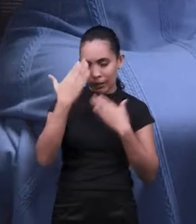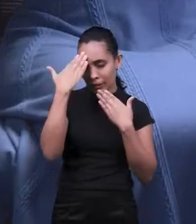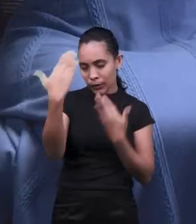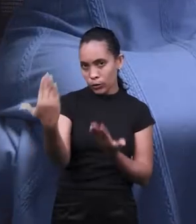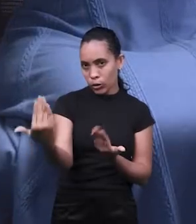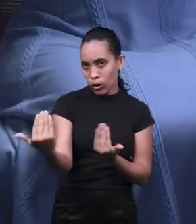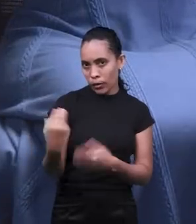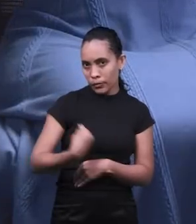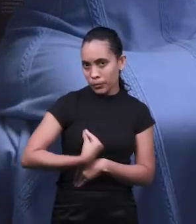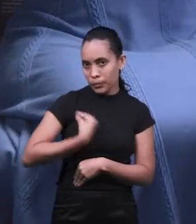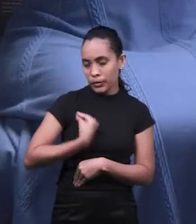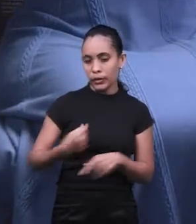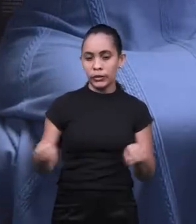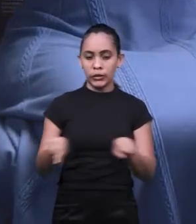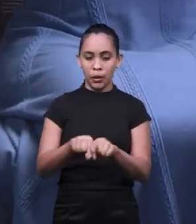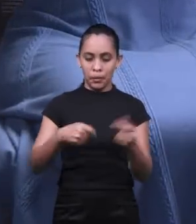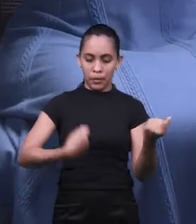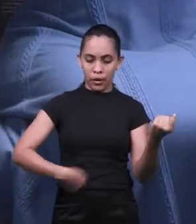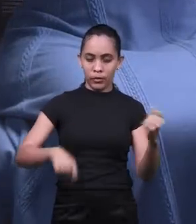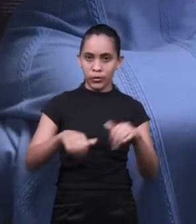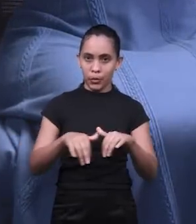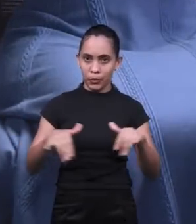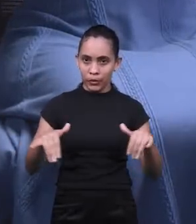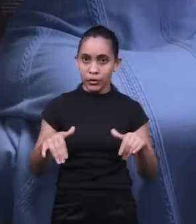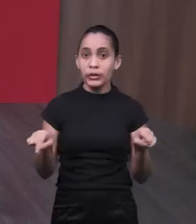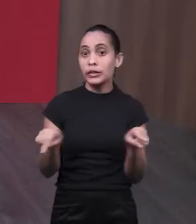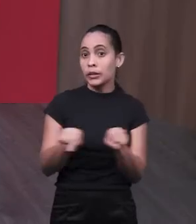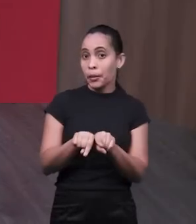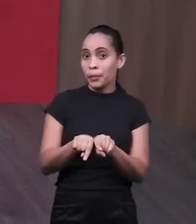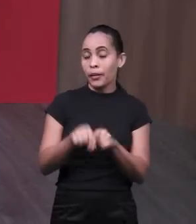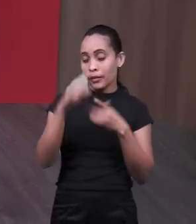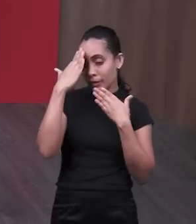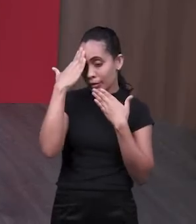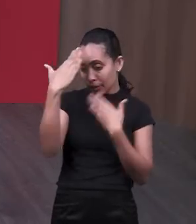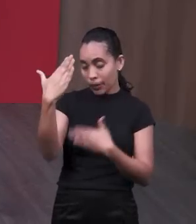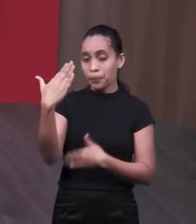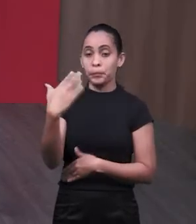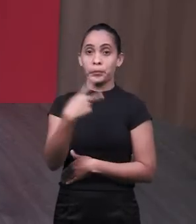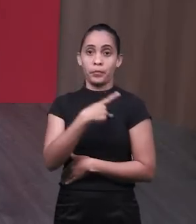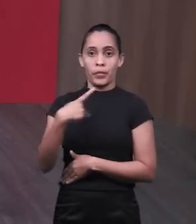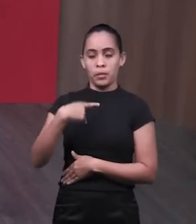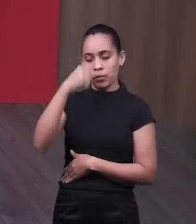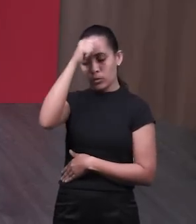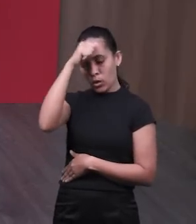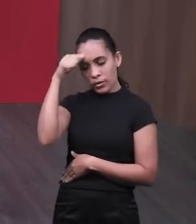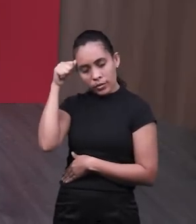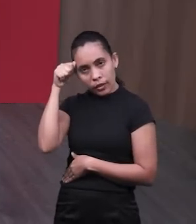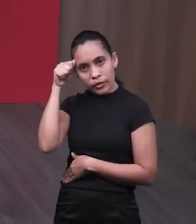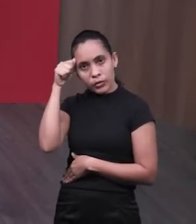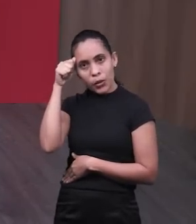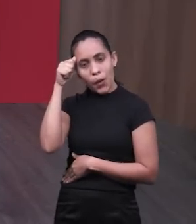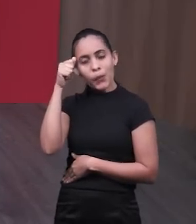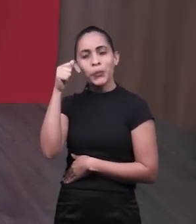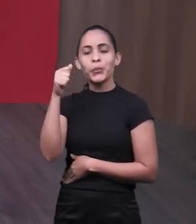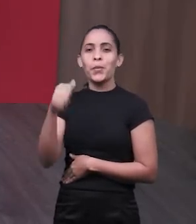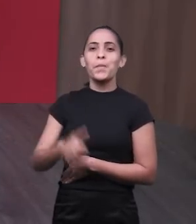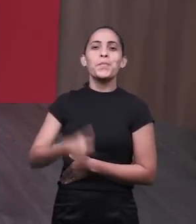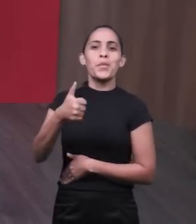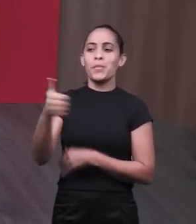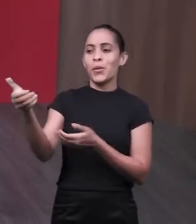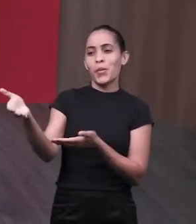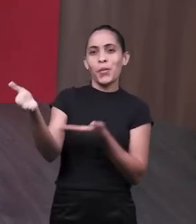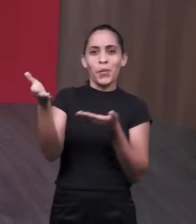jovens aqui presentes, os instrumentistas, agradecer ao pastor Sérgio por ter vindo, nosso primeiro